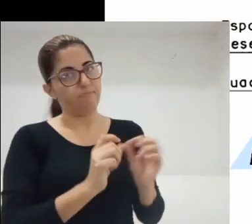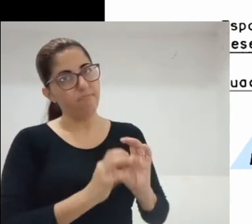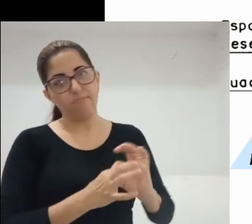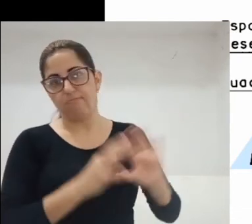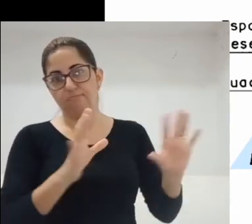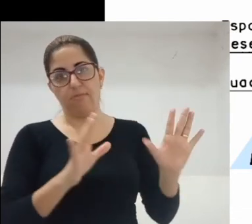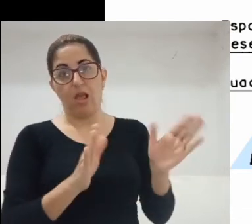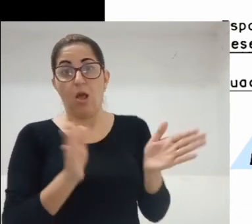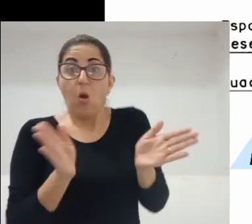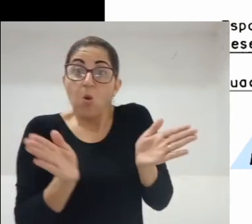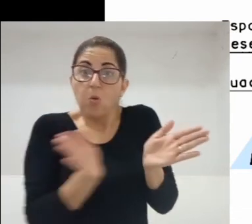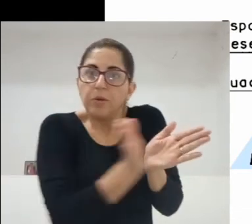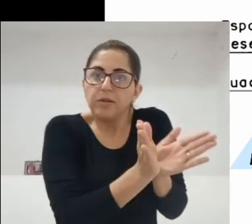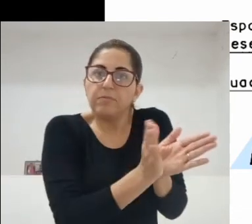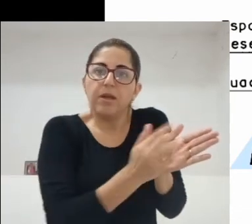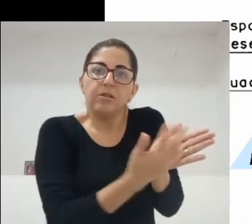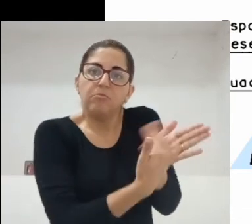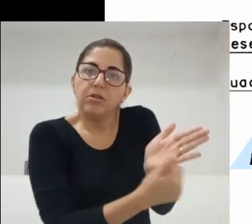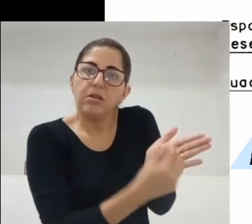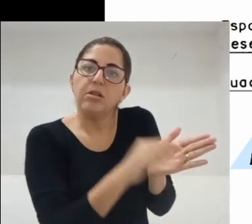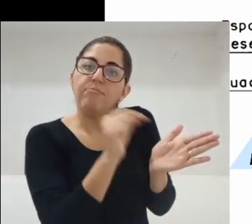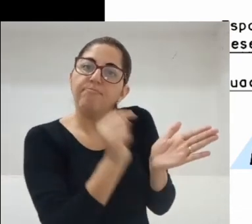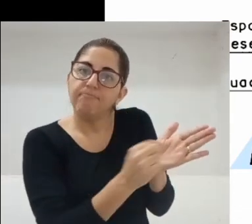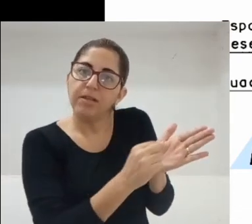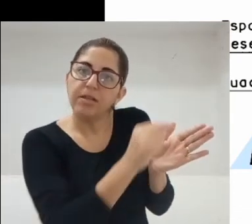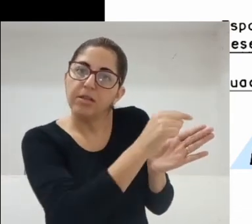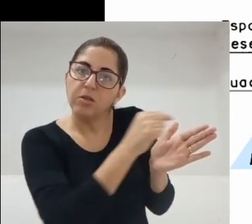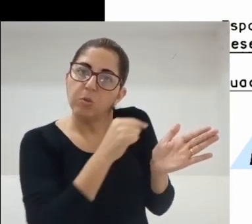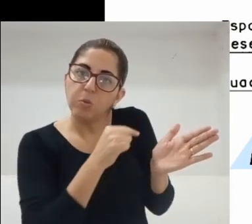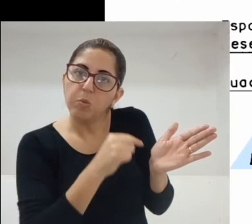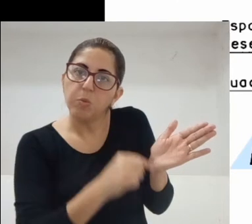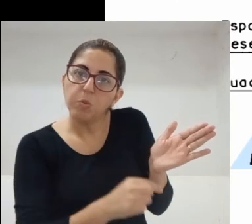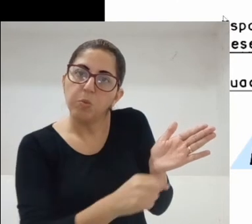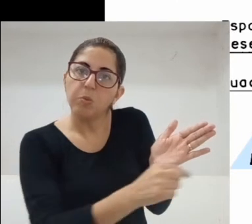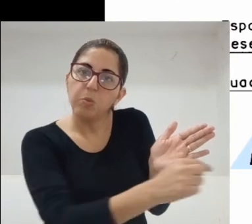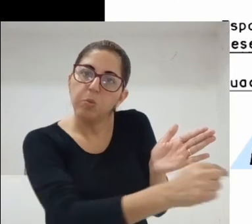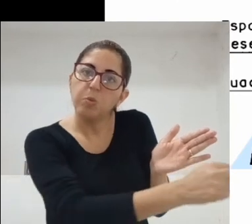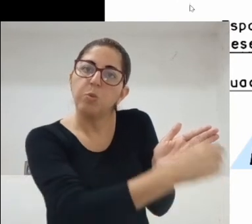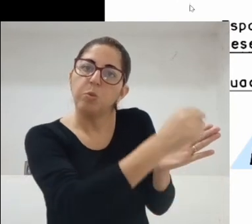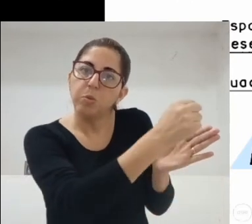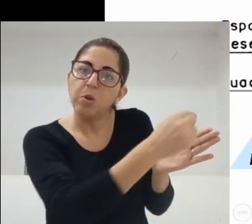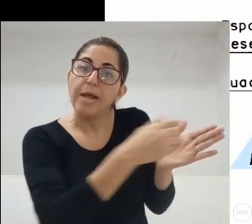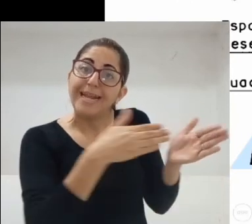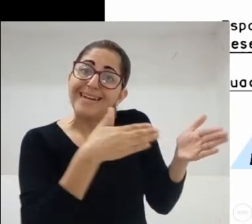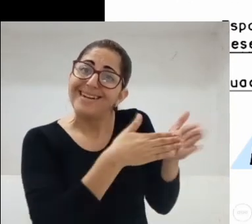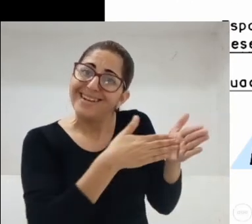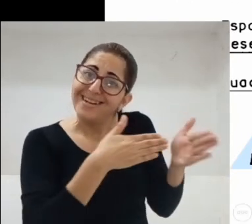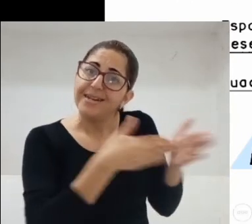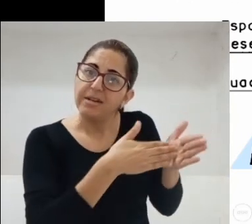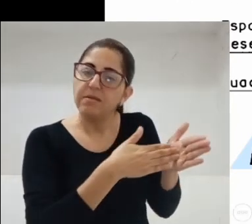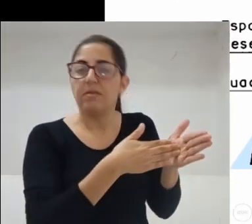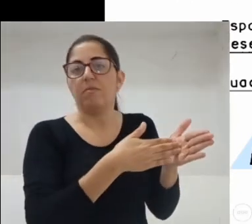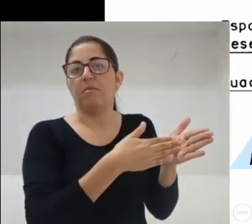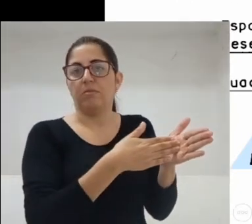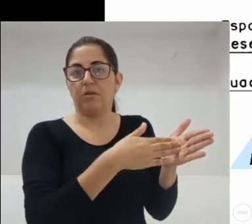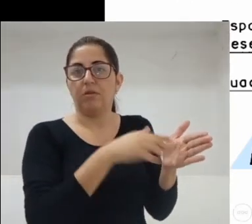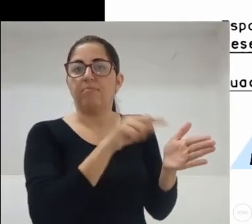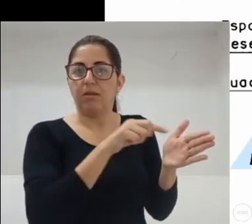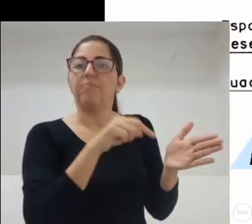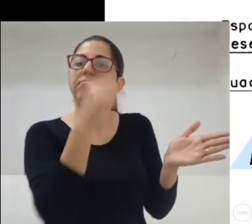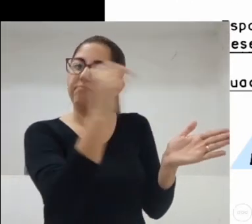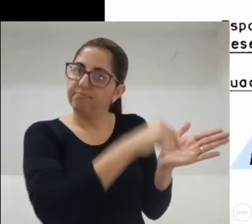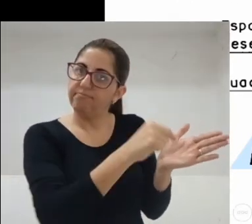qualquer desenho ou escrita ou o que quer que seja, né? Então o espaço para desenho vai ser